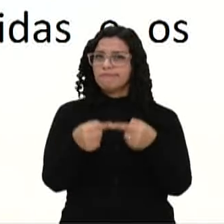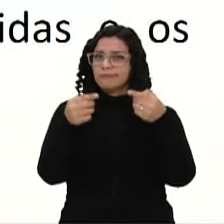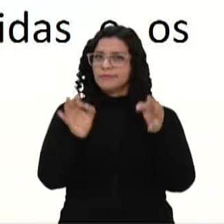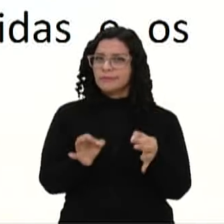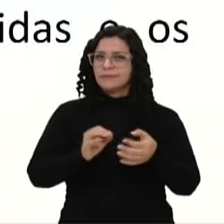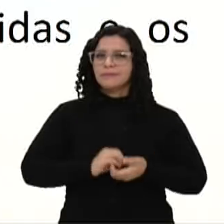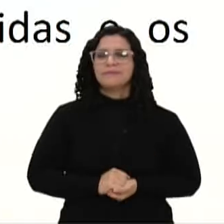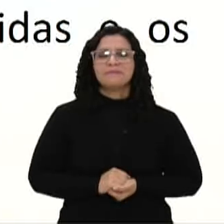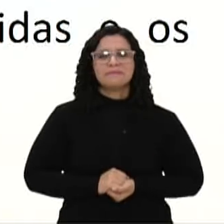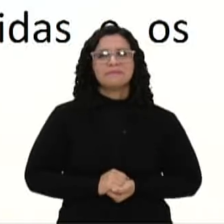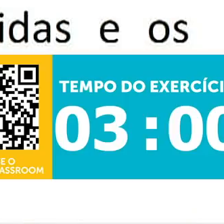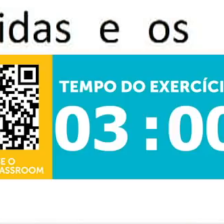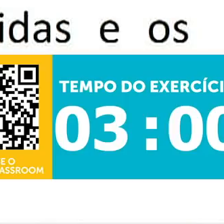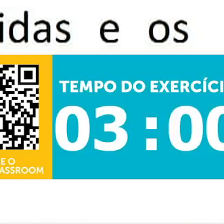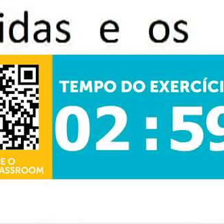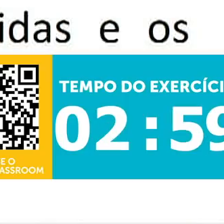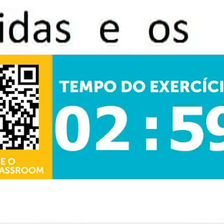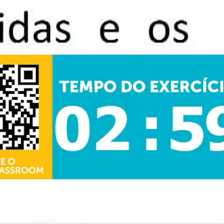agora. Comece.